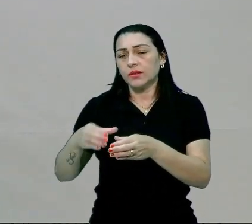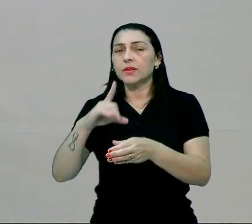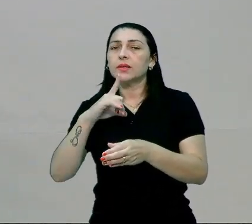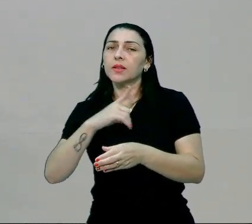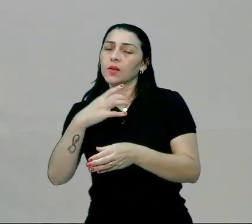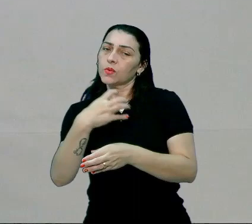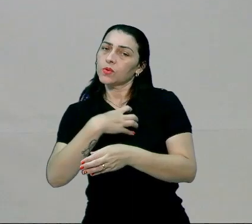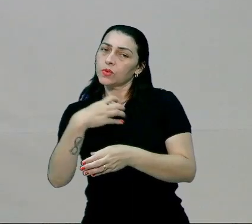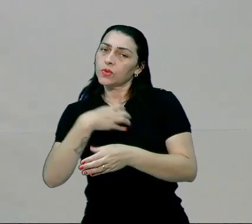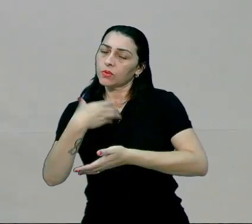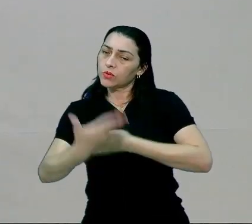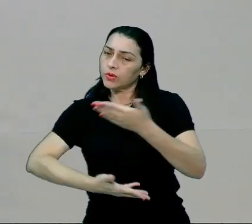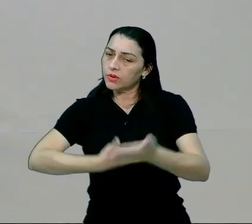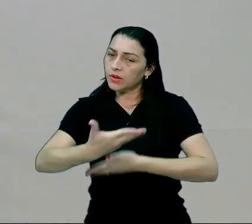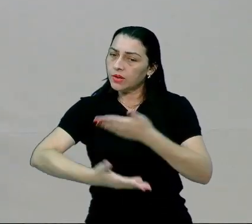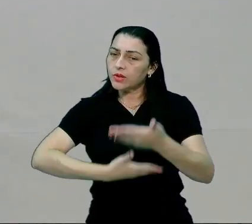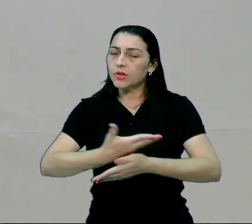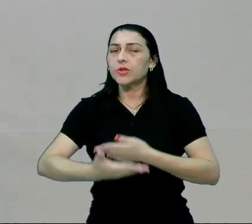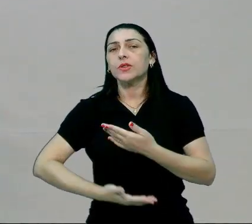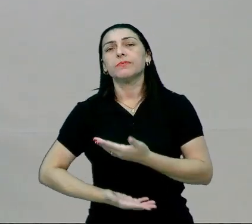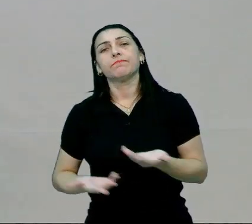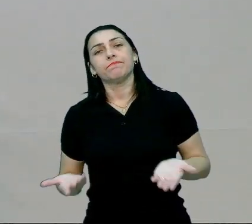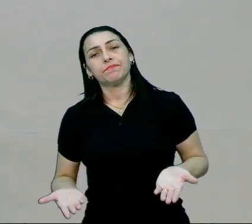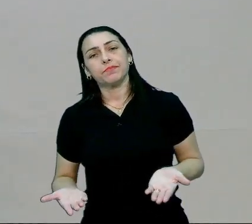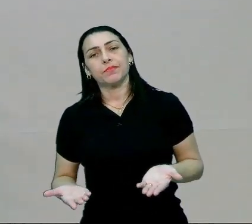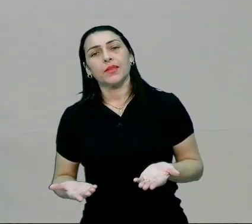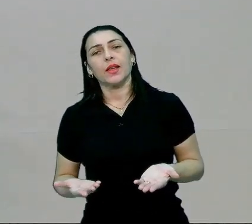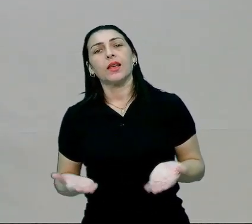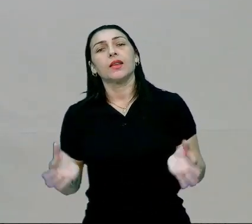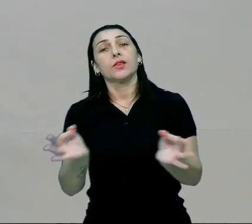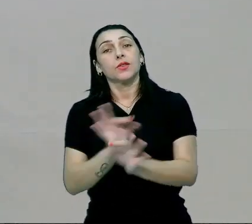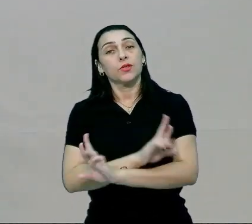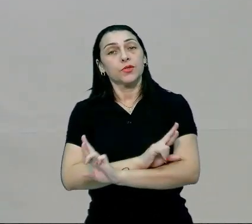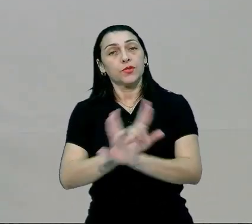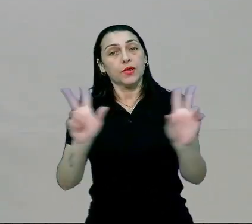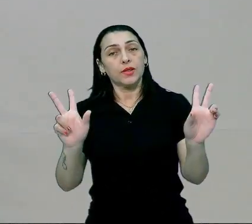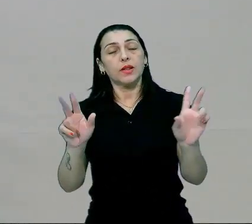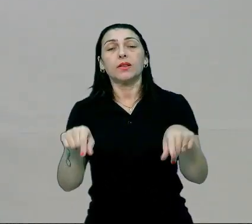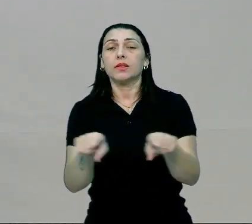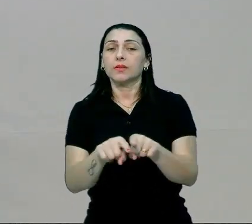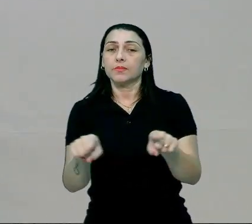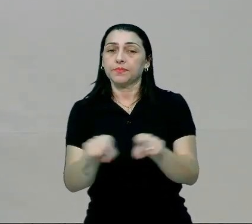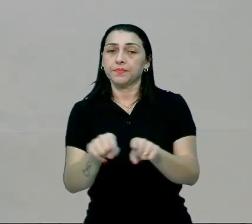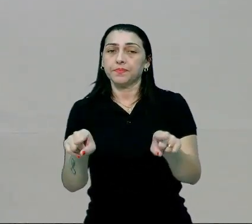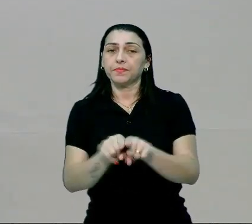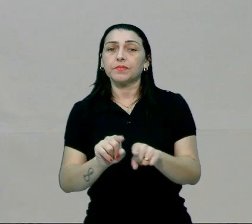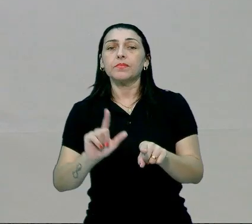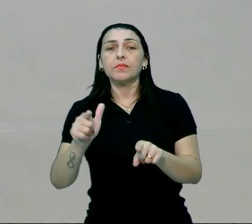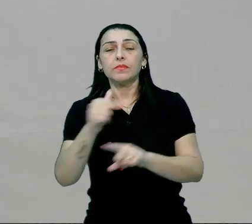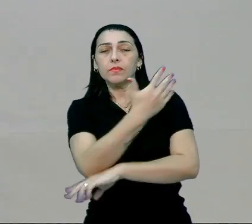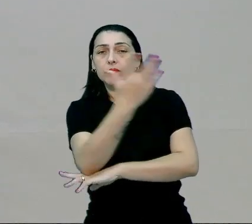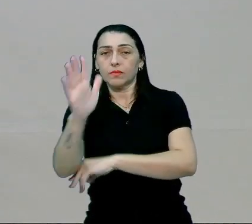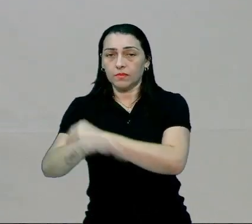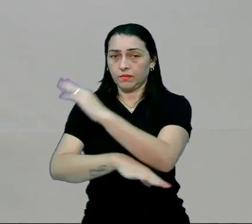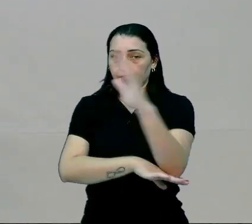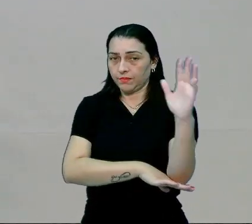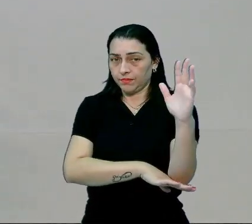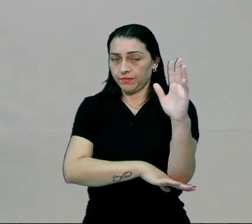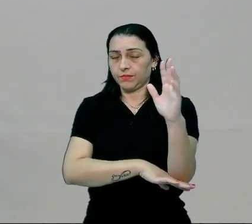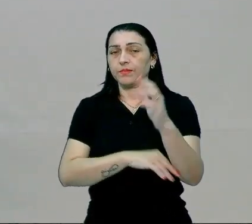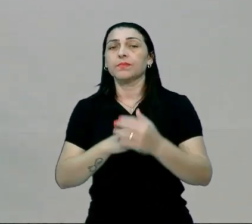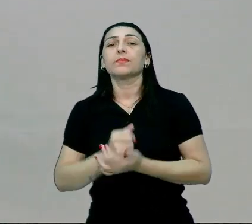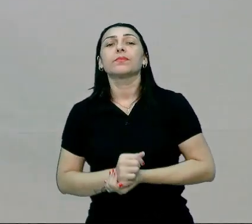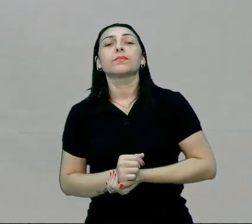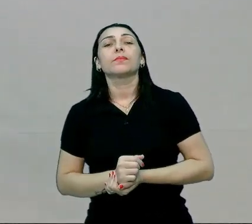uma forma de interagir, digamos assim, completamente diferenciada com o meio ambiente.